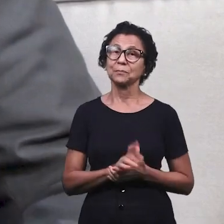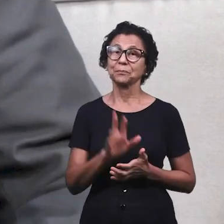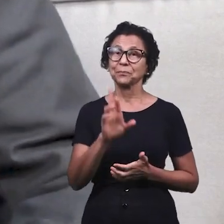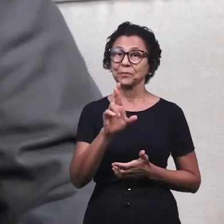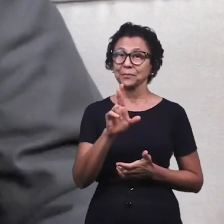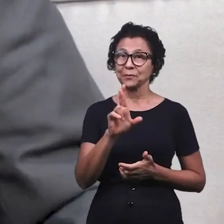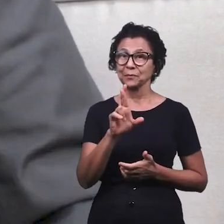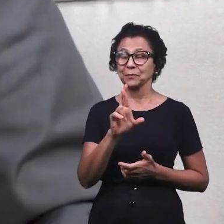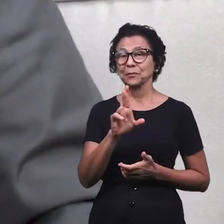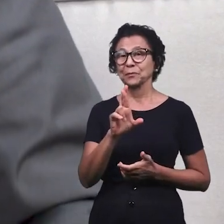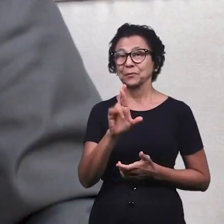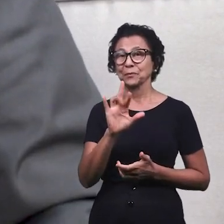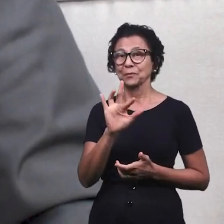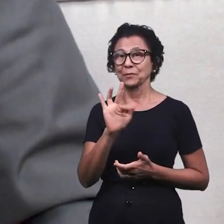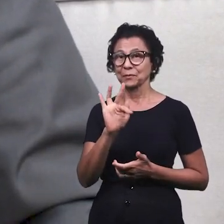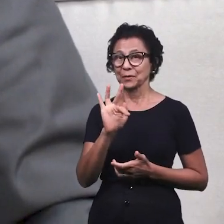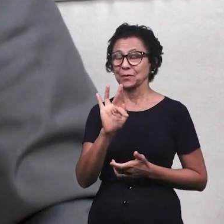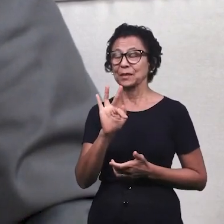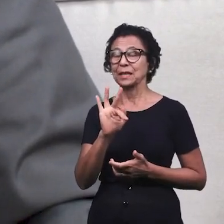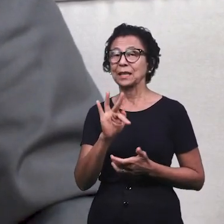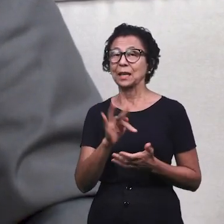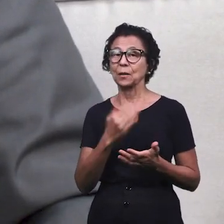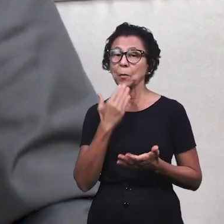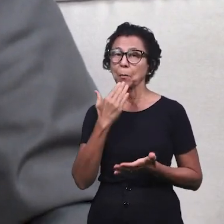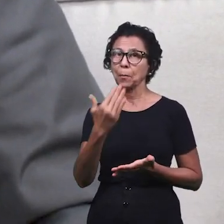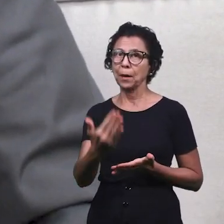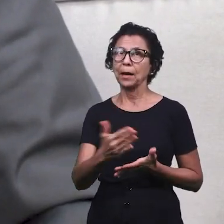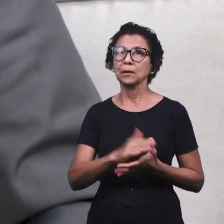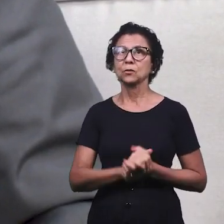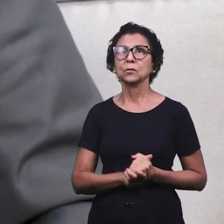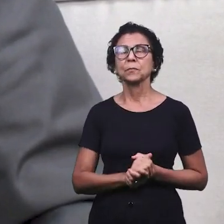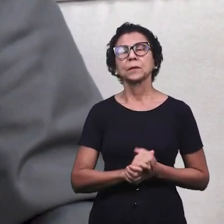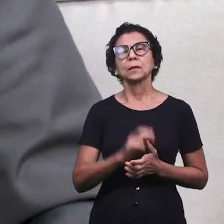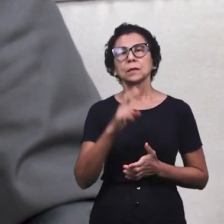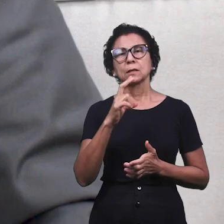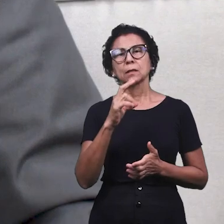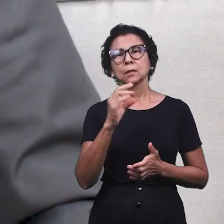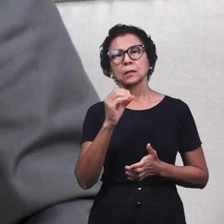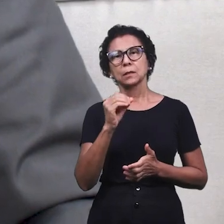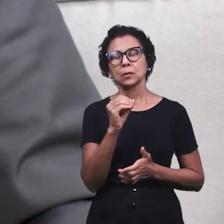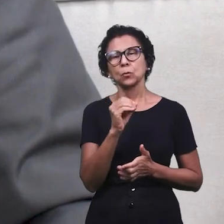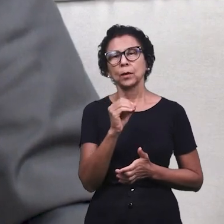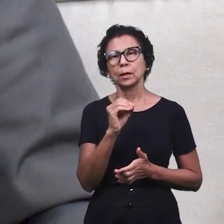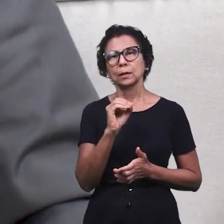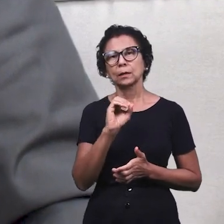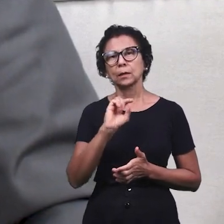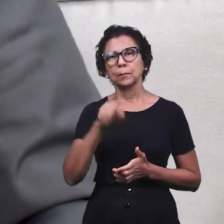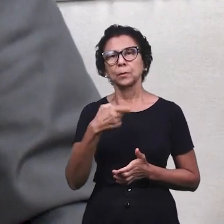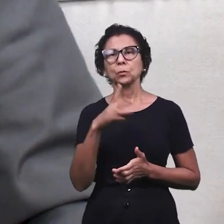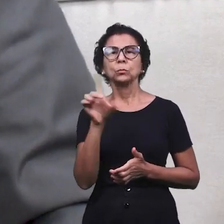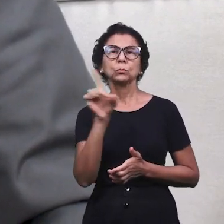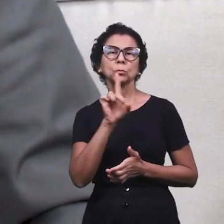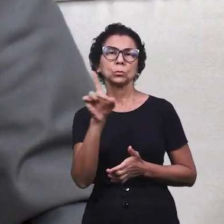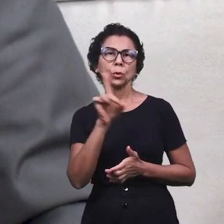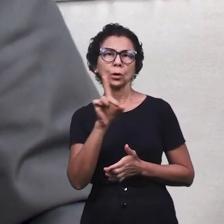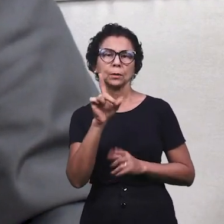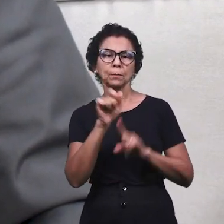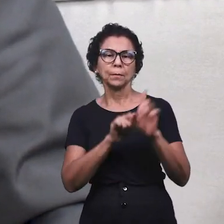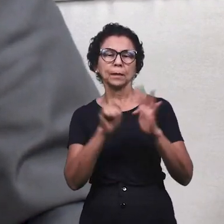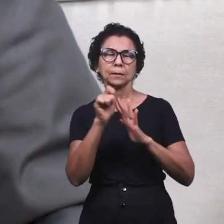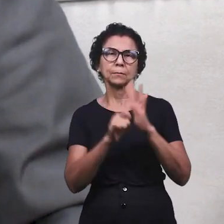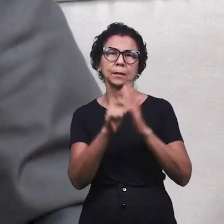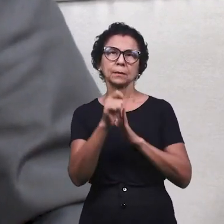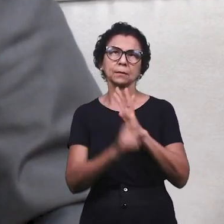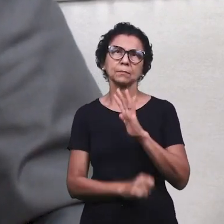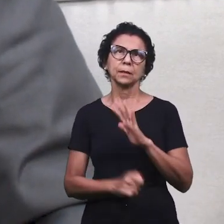te pede comprovação, que você consegue importar $150 mil semestrais, ou o radar ilimitado, que